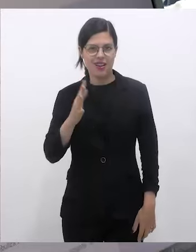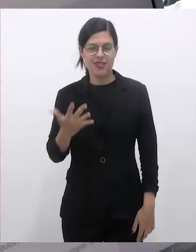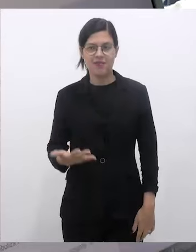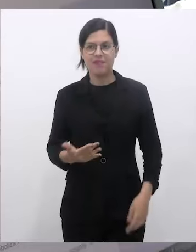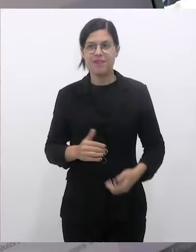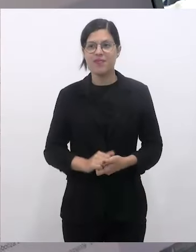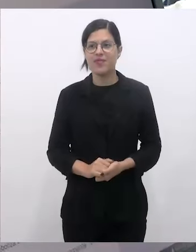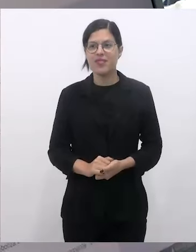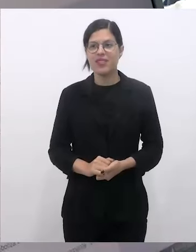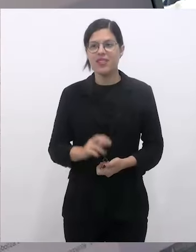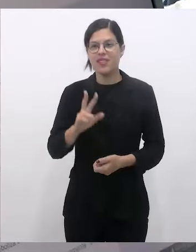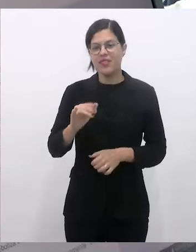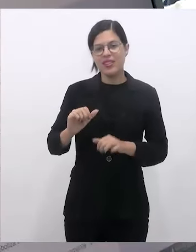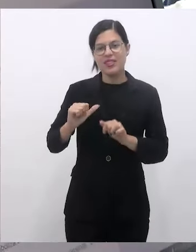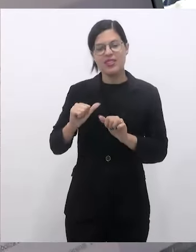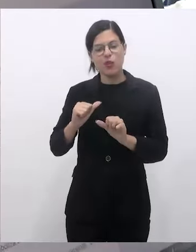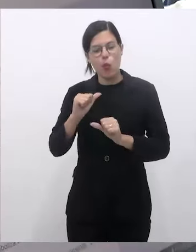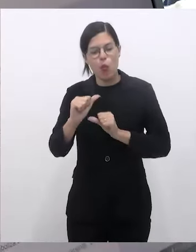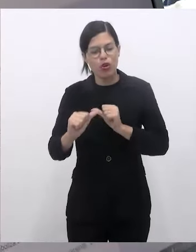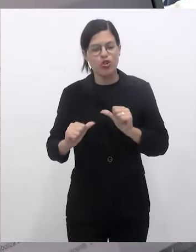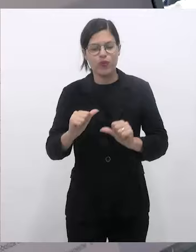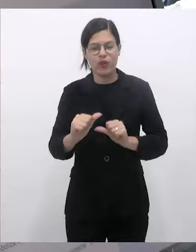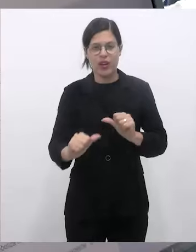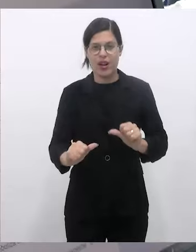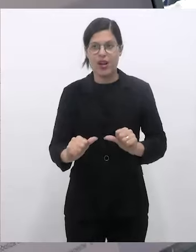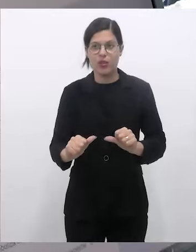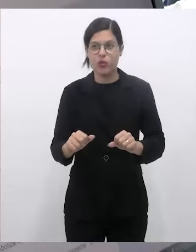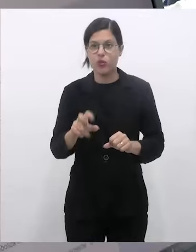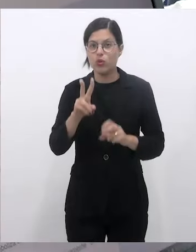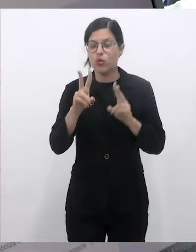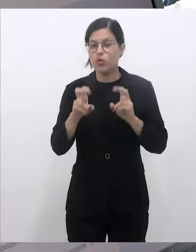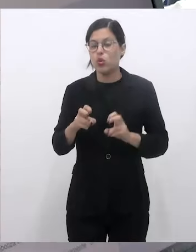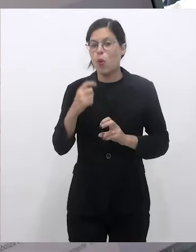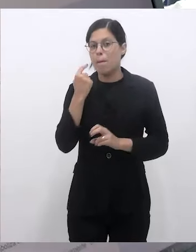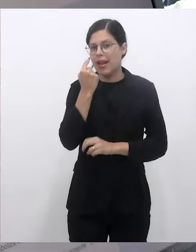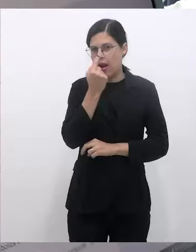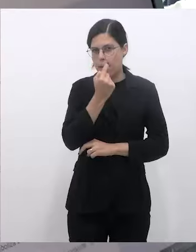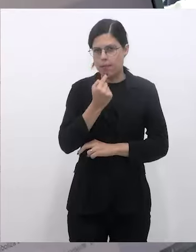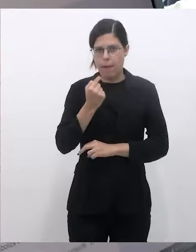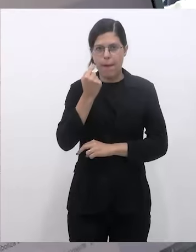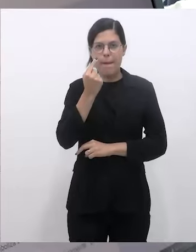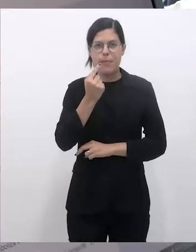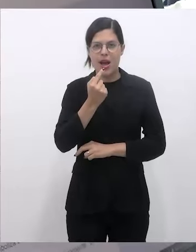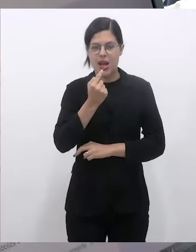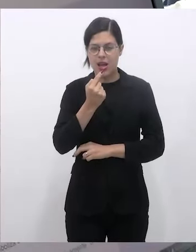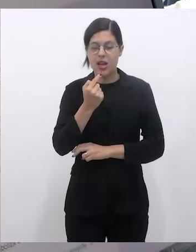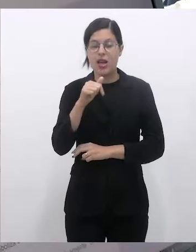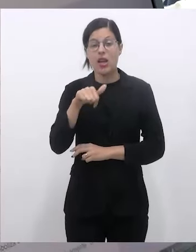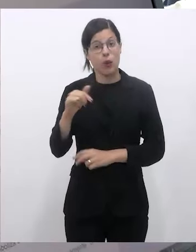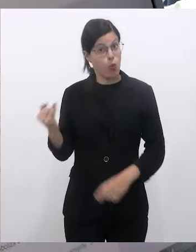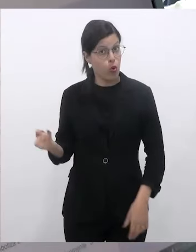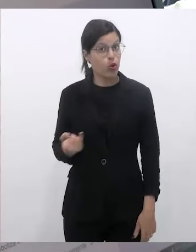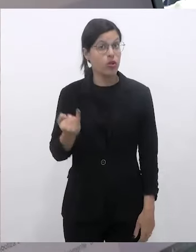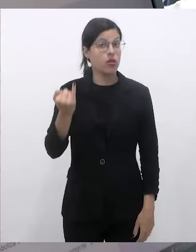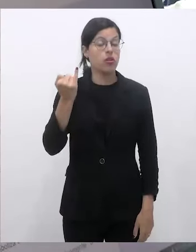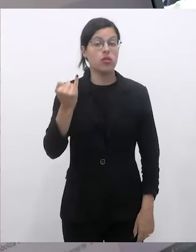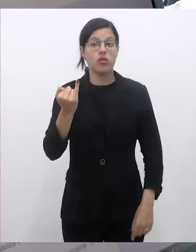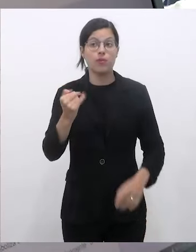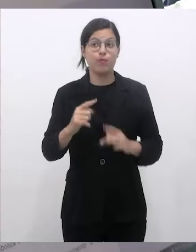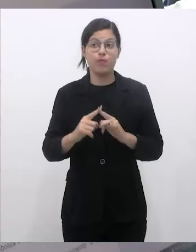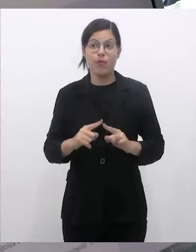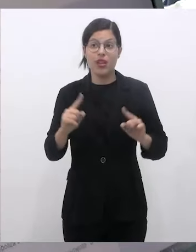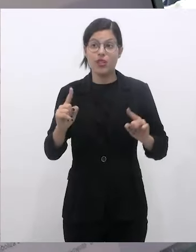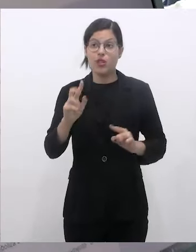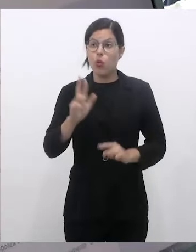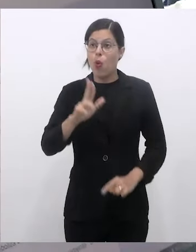então aquilo vai sendo modificado, e essa questão da labial, ela é muito, muito, muito importante,